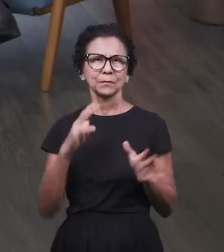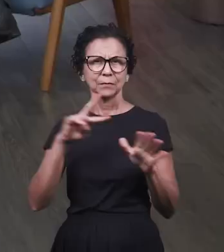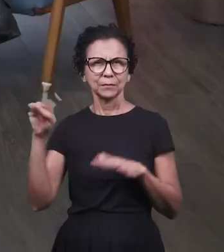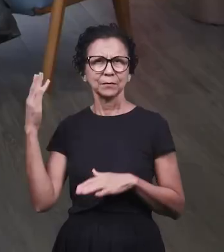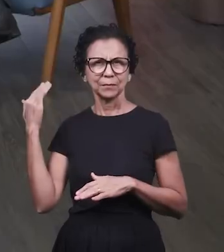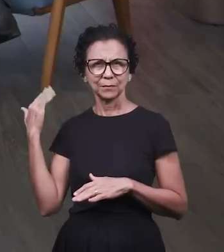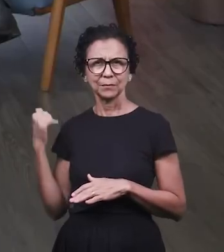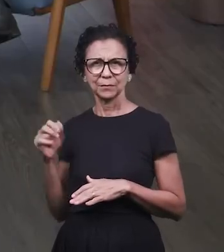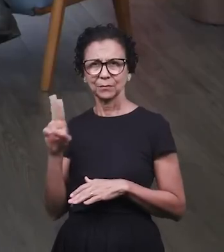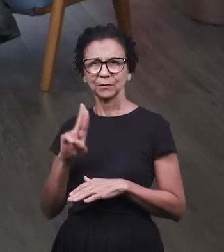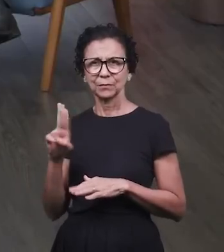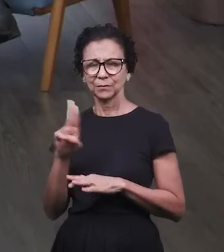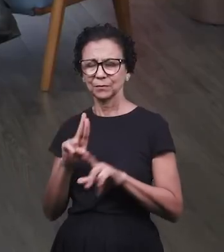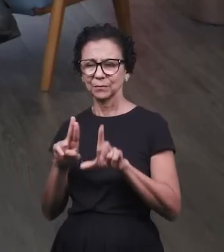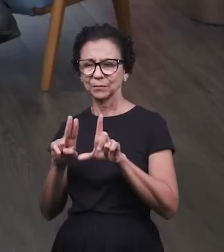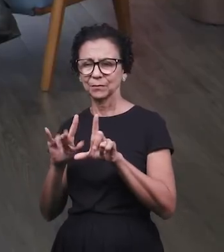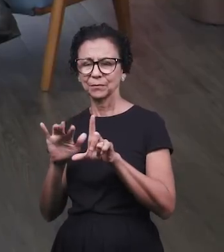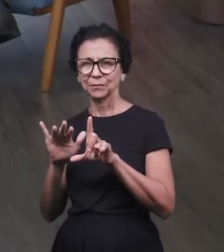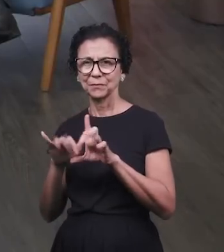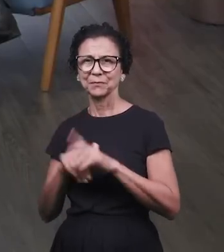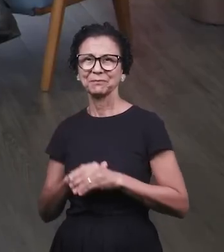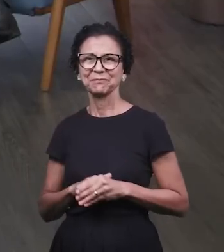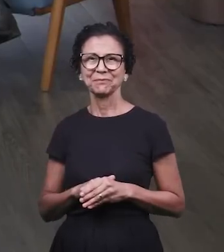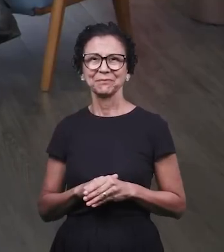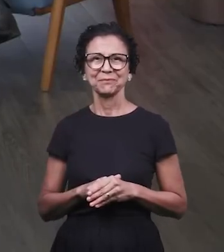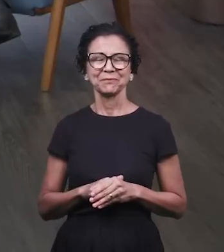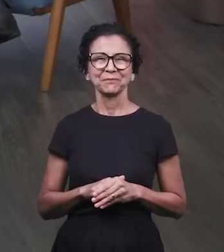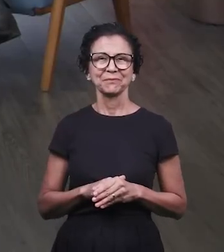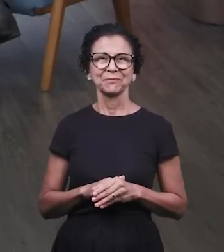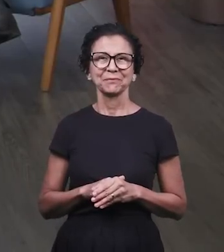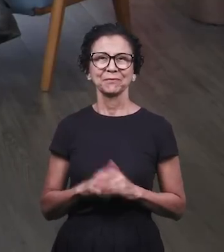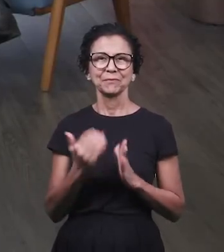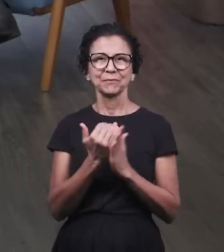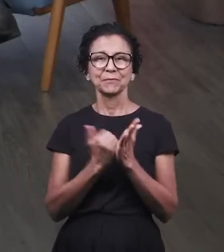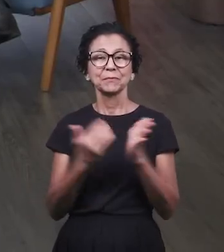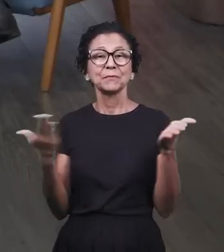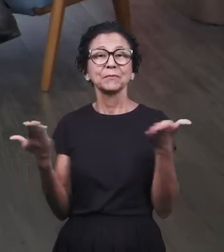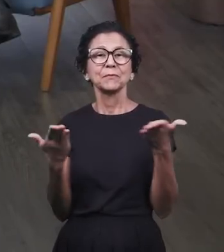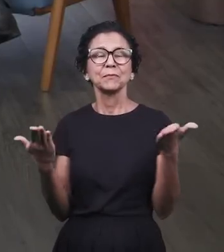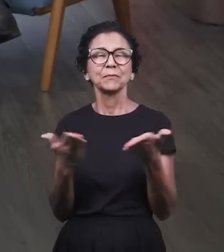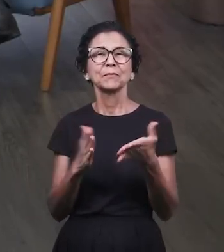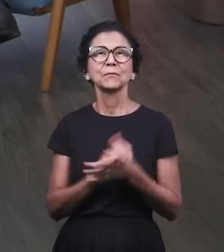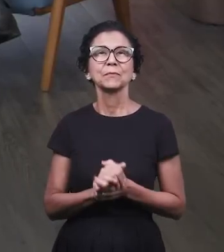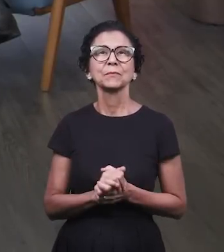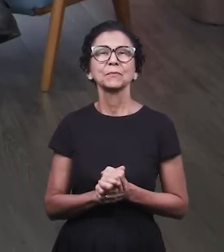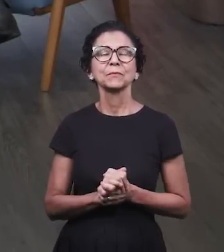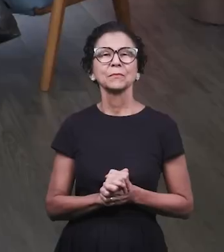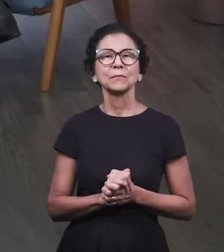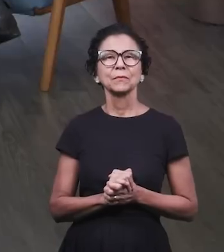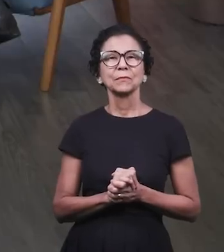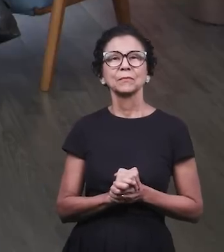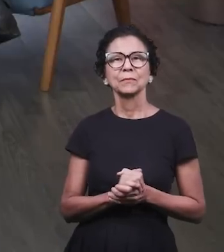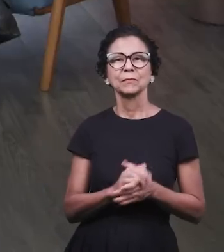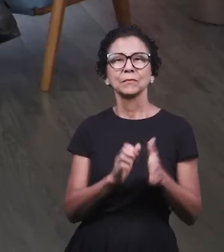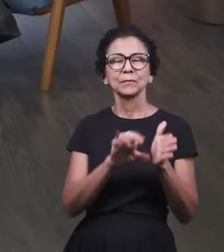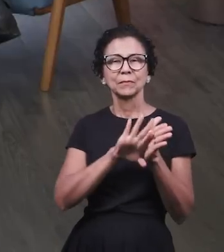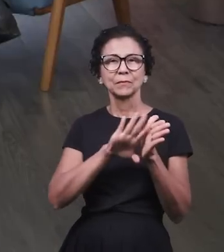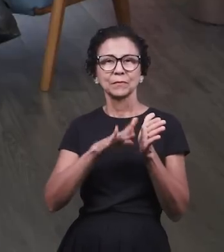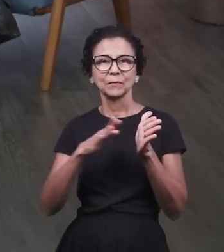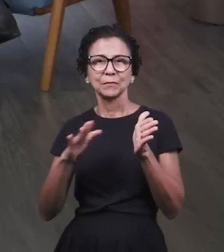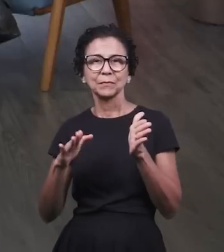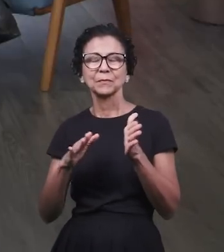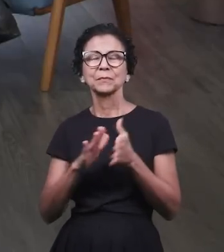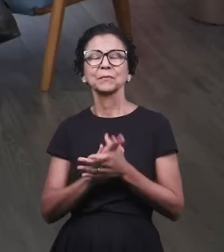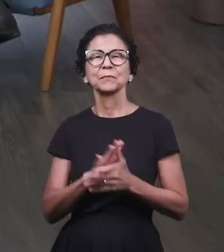semana passada em relação ao programa de hoje. Nós vamos trazer o primeiro comentário, vem de São Mateus, no estado do Espírito Santo, a cidade de